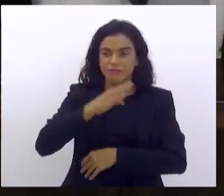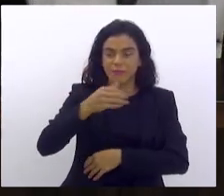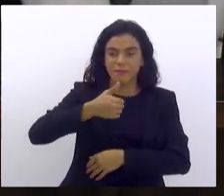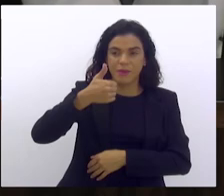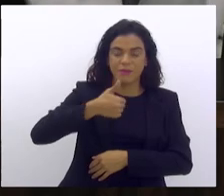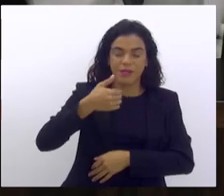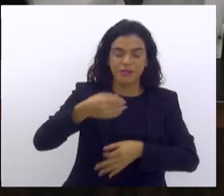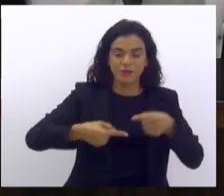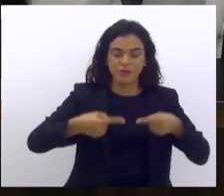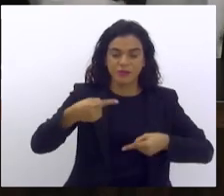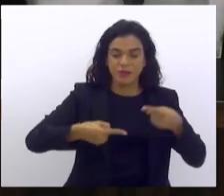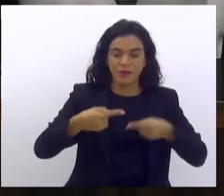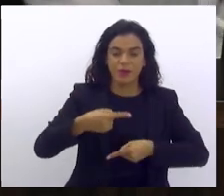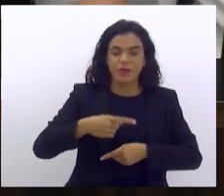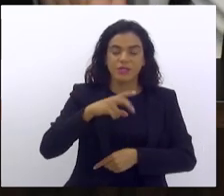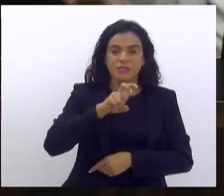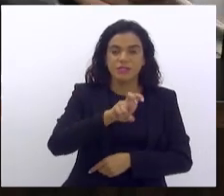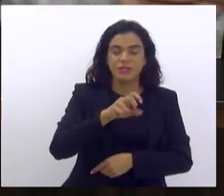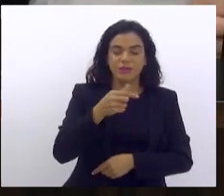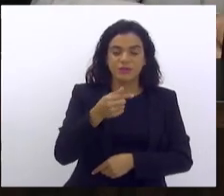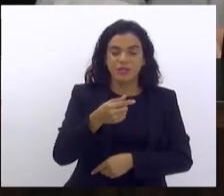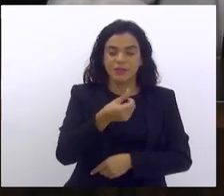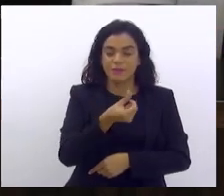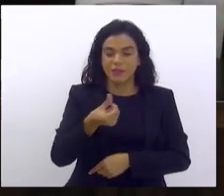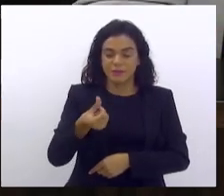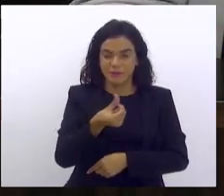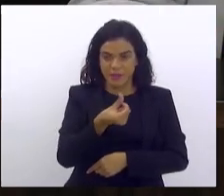discussão, projeto de lei